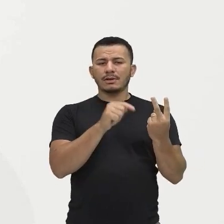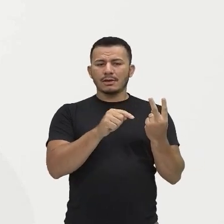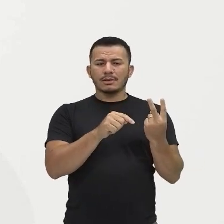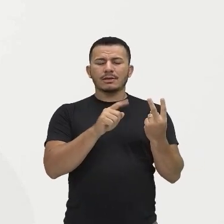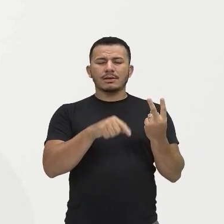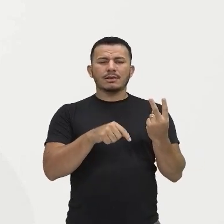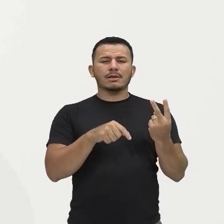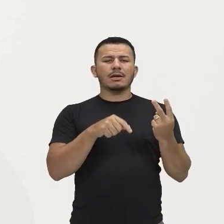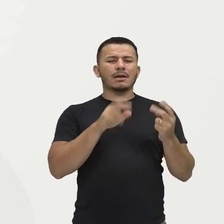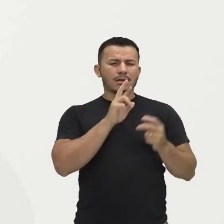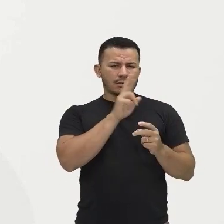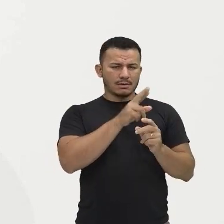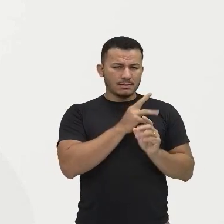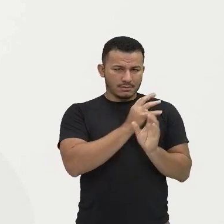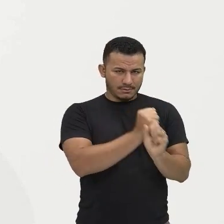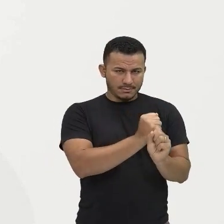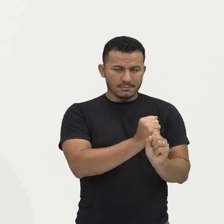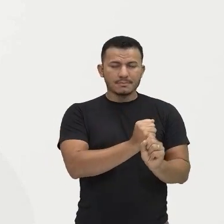exatamente o